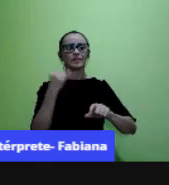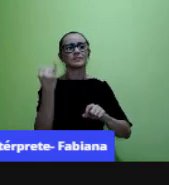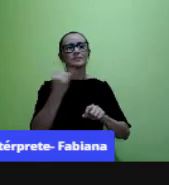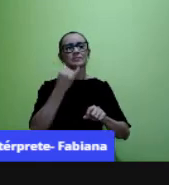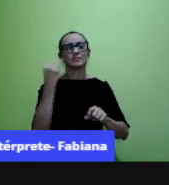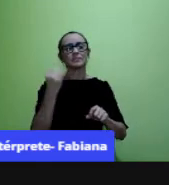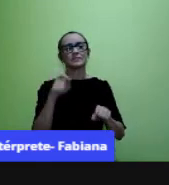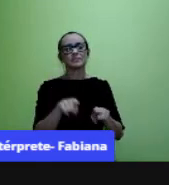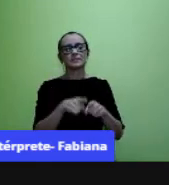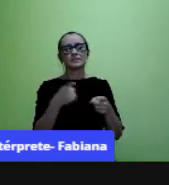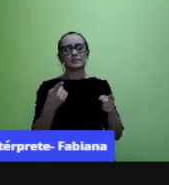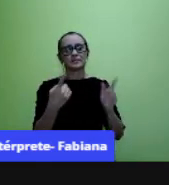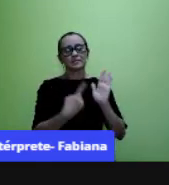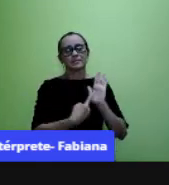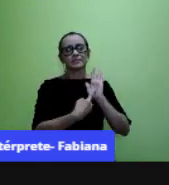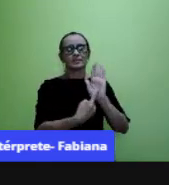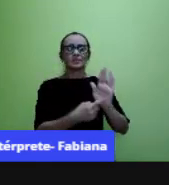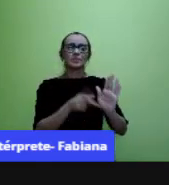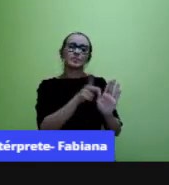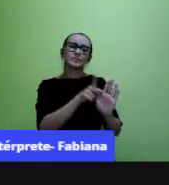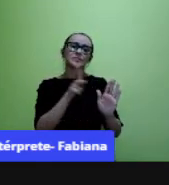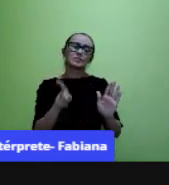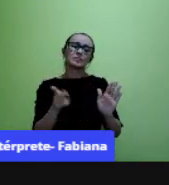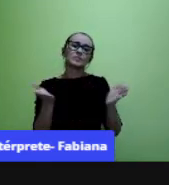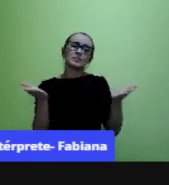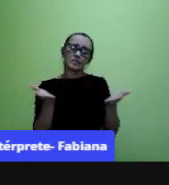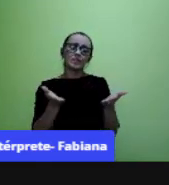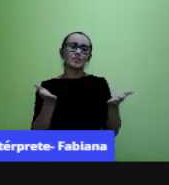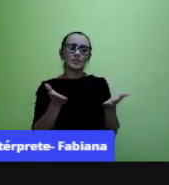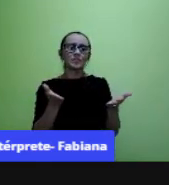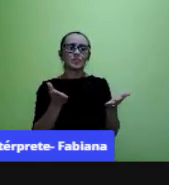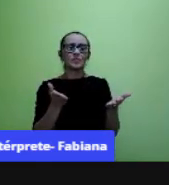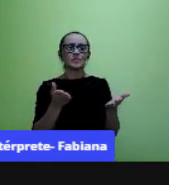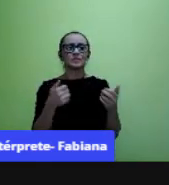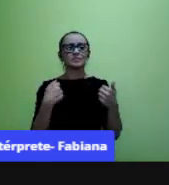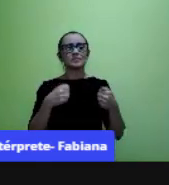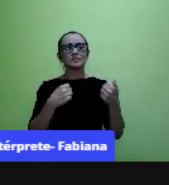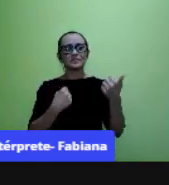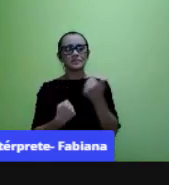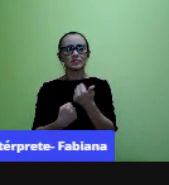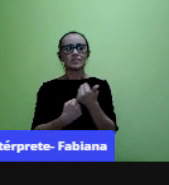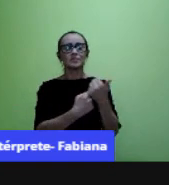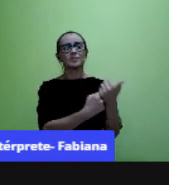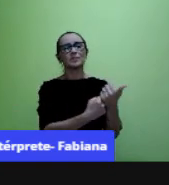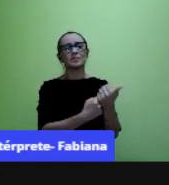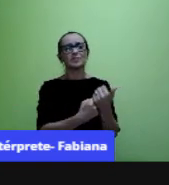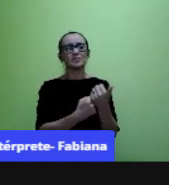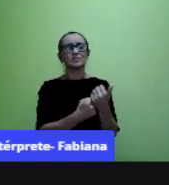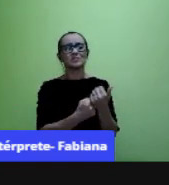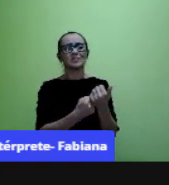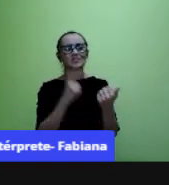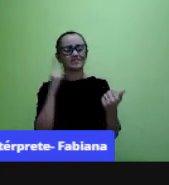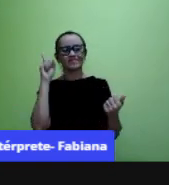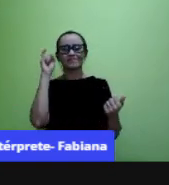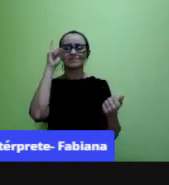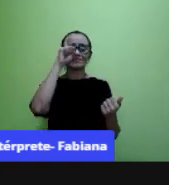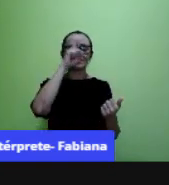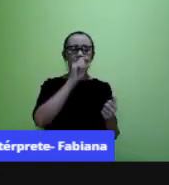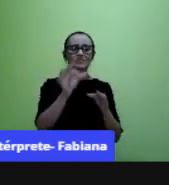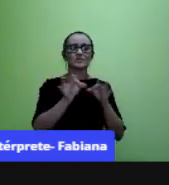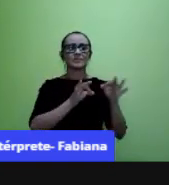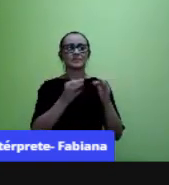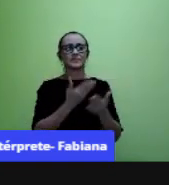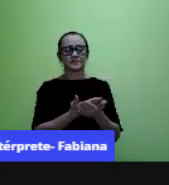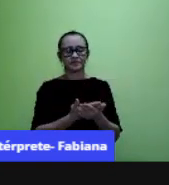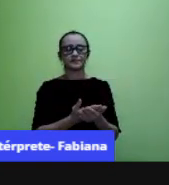para aqueles professores que precisam dessa ajuda nesse momento, que ele está sentindo dificuldade em montar suas aulas. Então, aqui, eu trouxe o